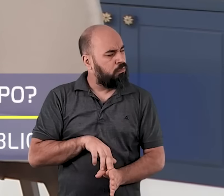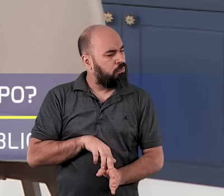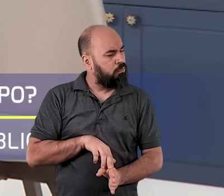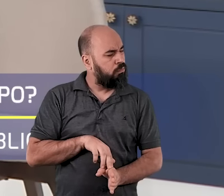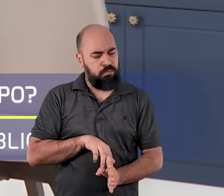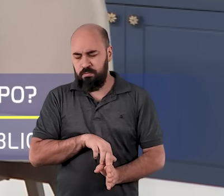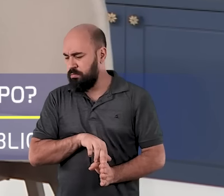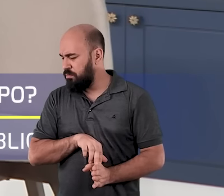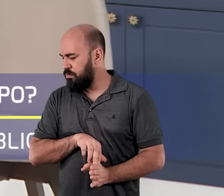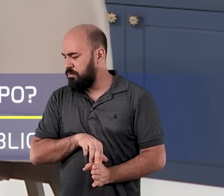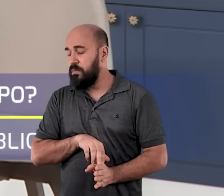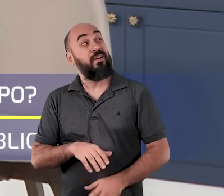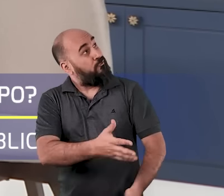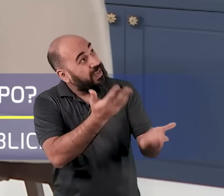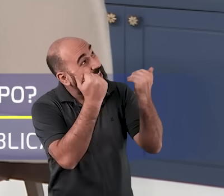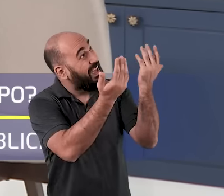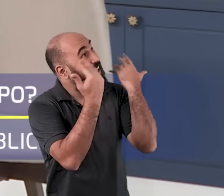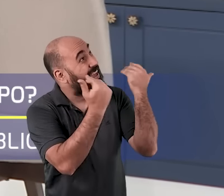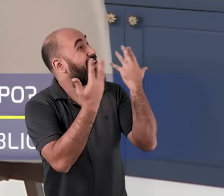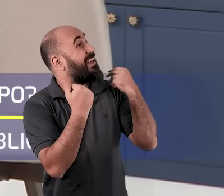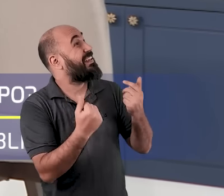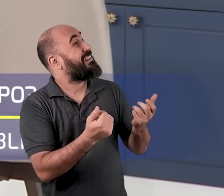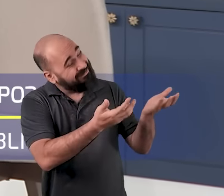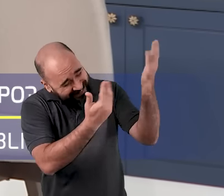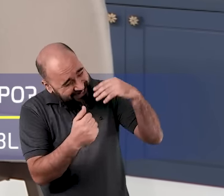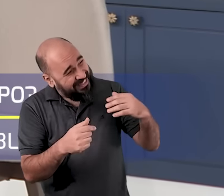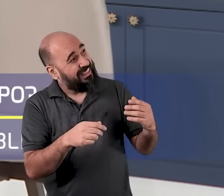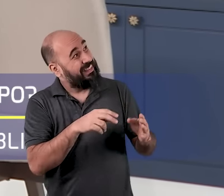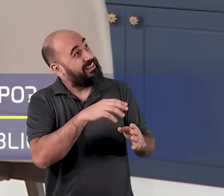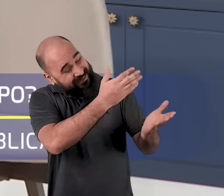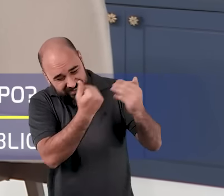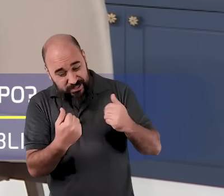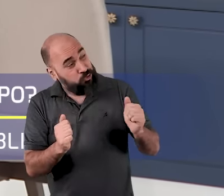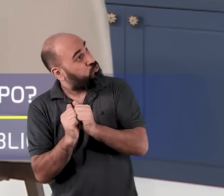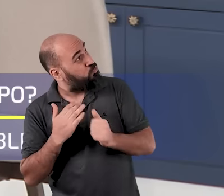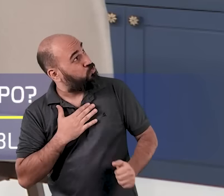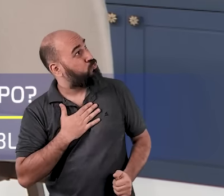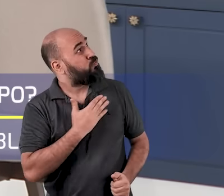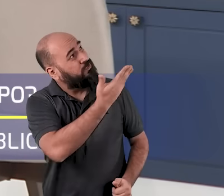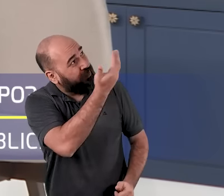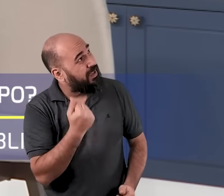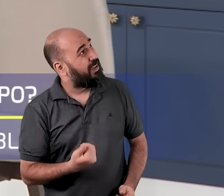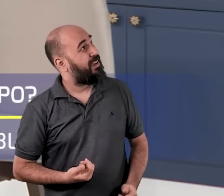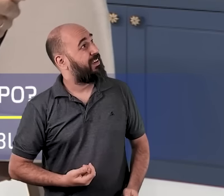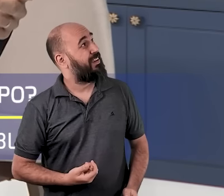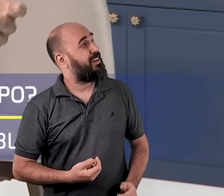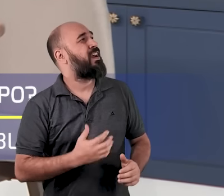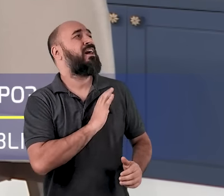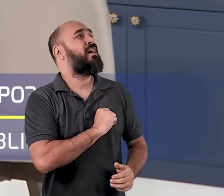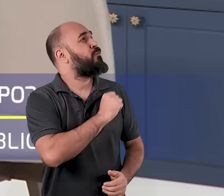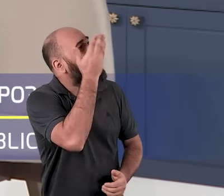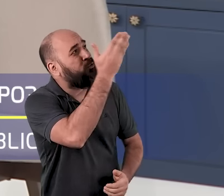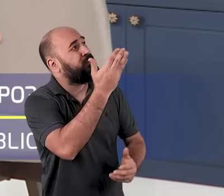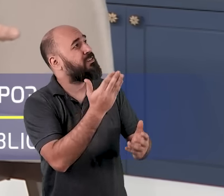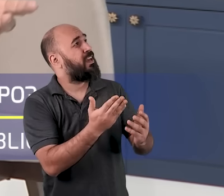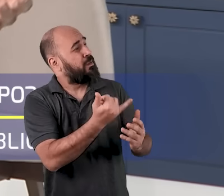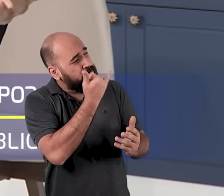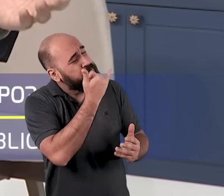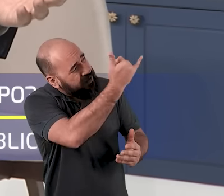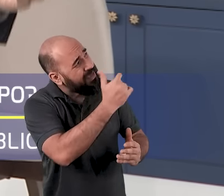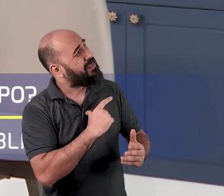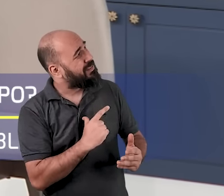e Jesus diz, eu já lhe disse, filho, venha, desça, vem para cá, eu estou chamando você. Eu amo você, eu